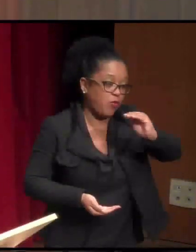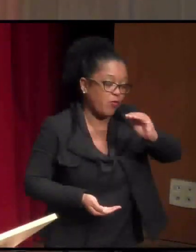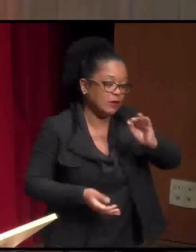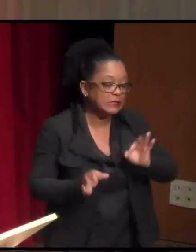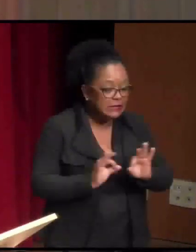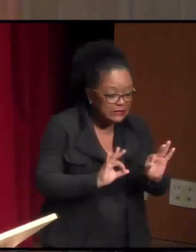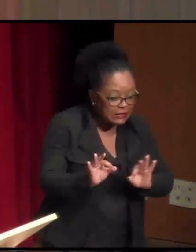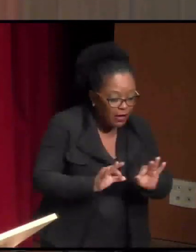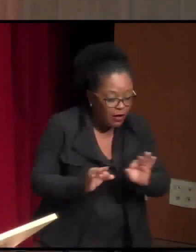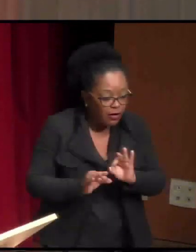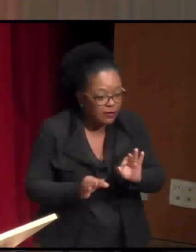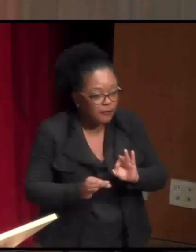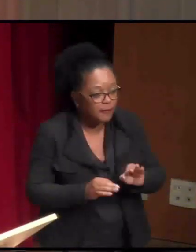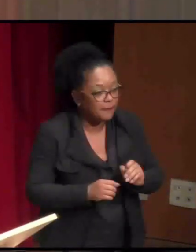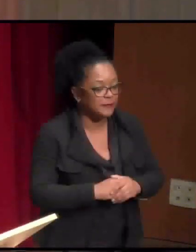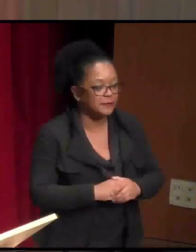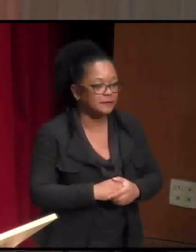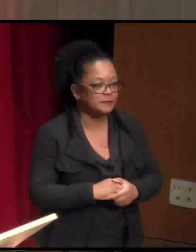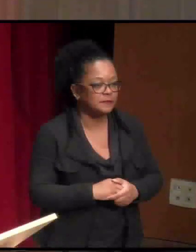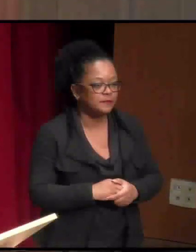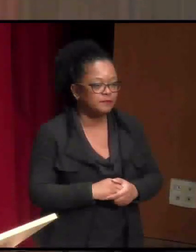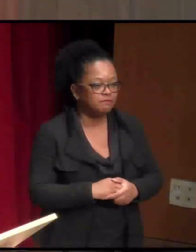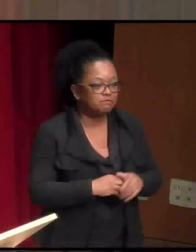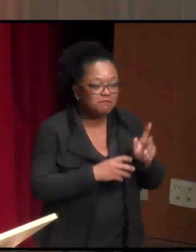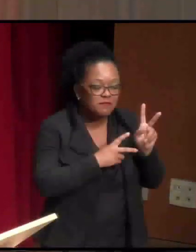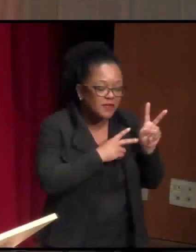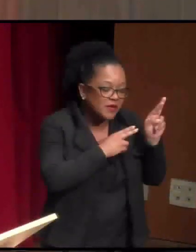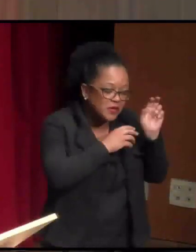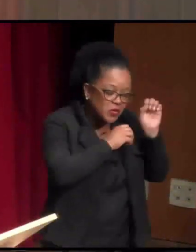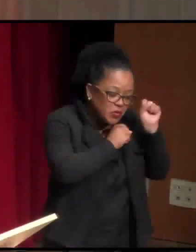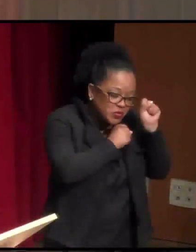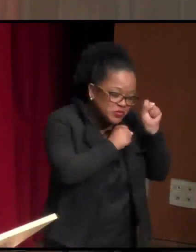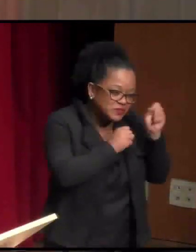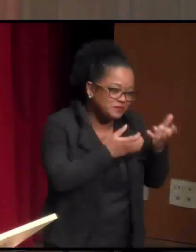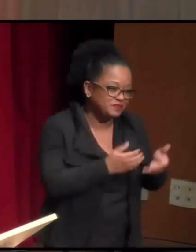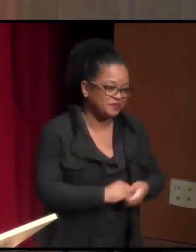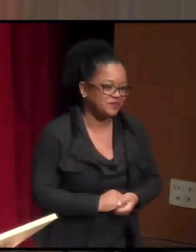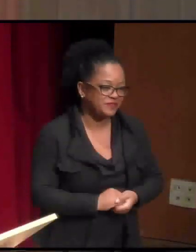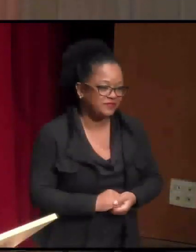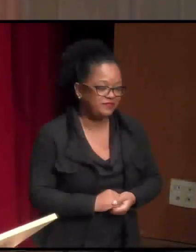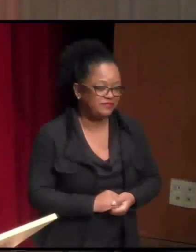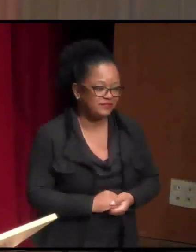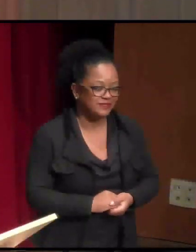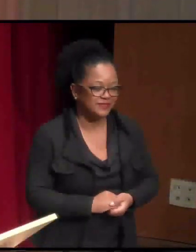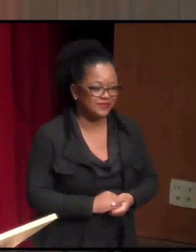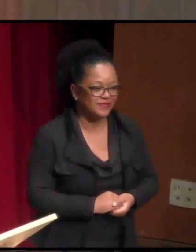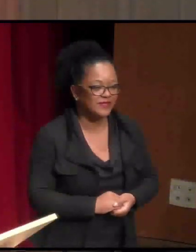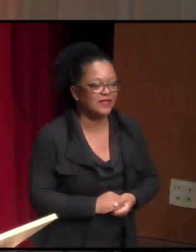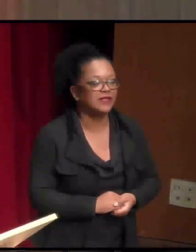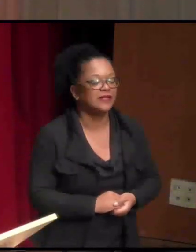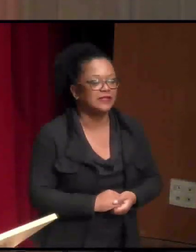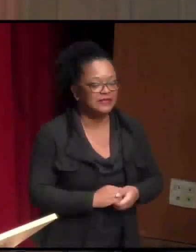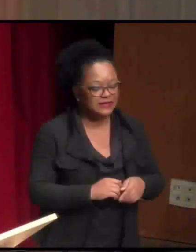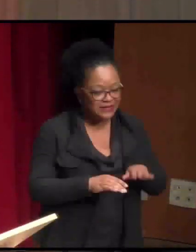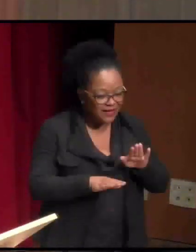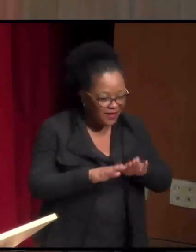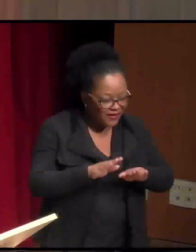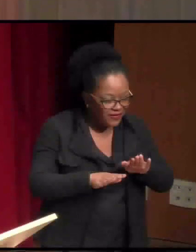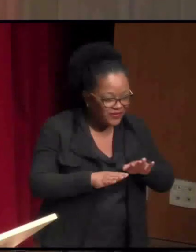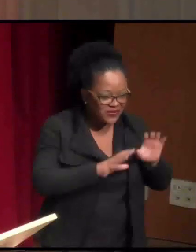para guardá-las. E nessa noite eu não consegui, não tinha onde pôr. Eu sei que eu fiz algumas de